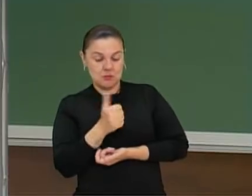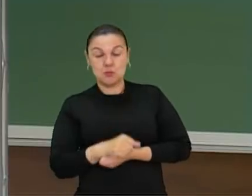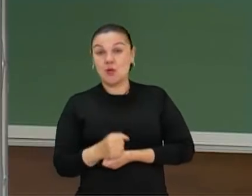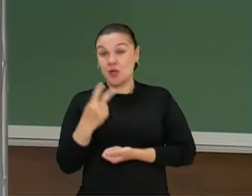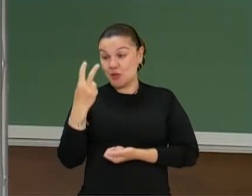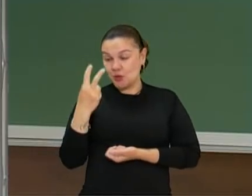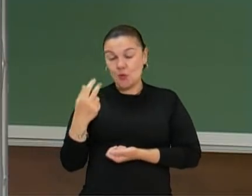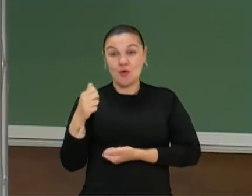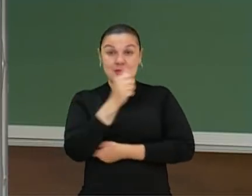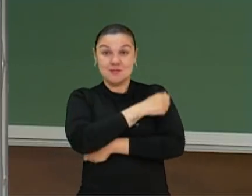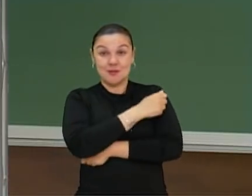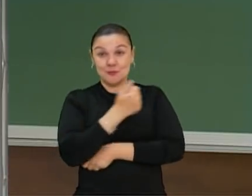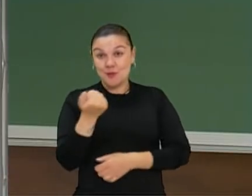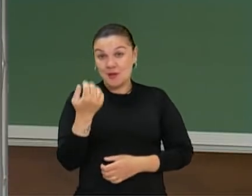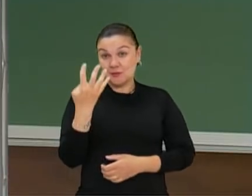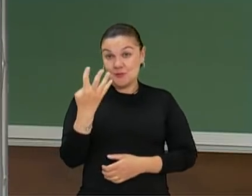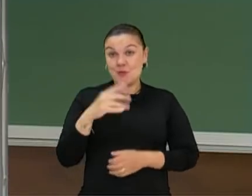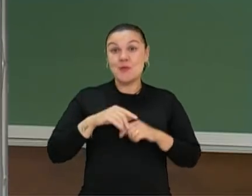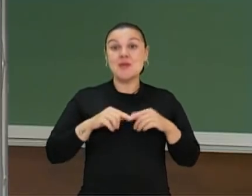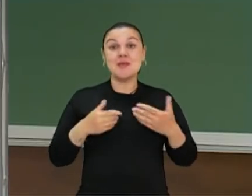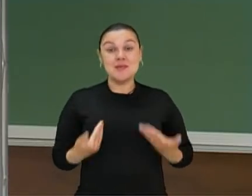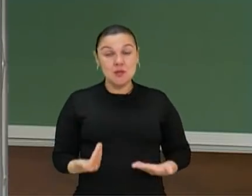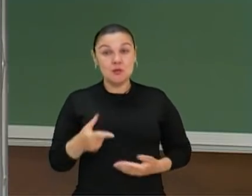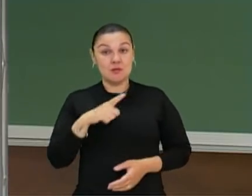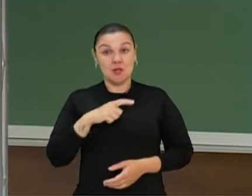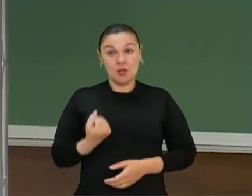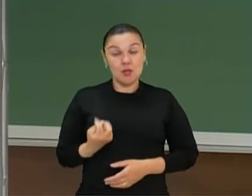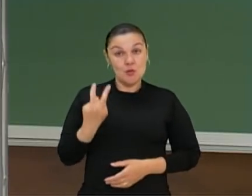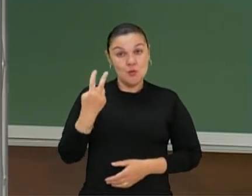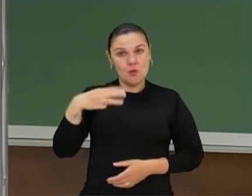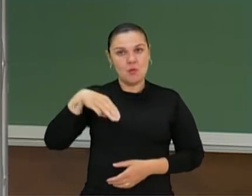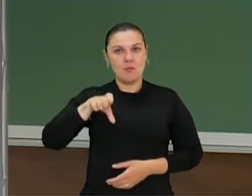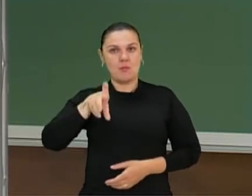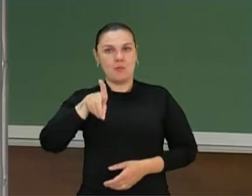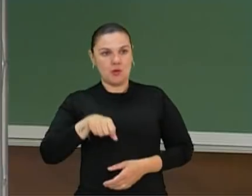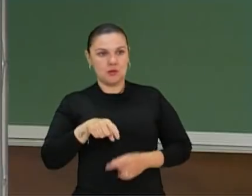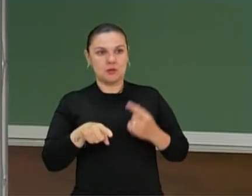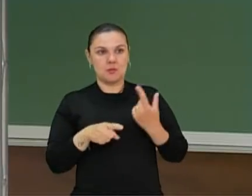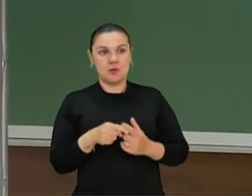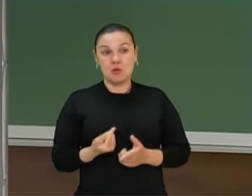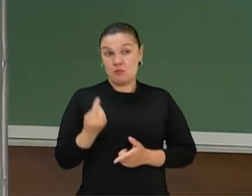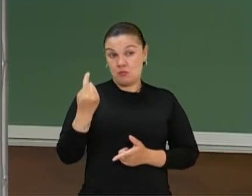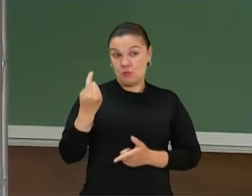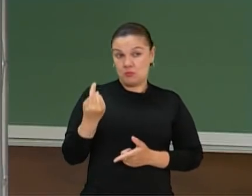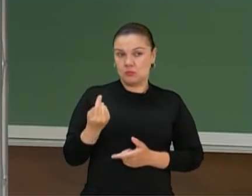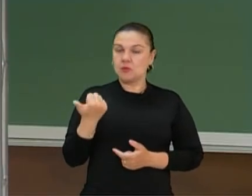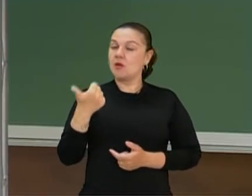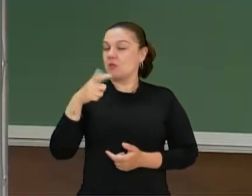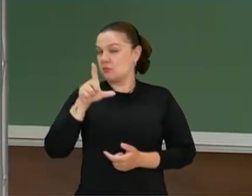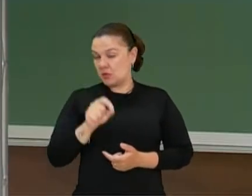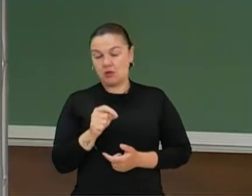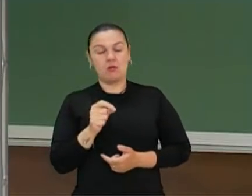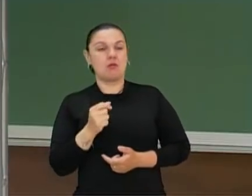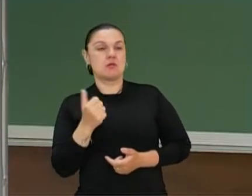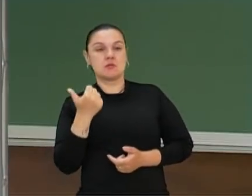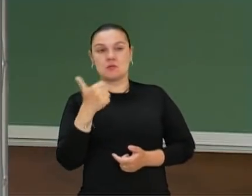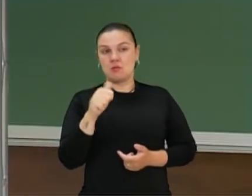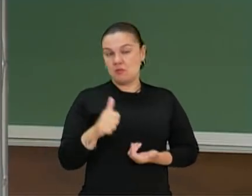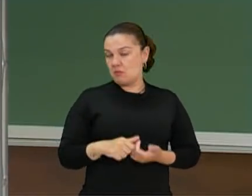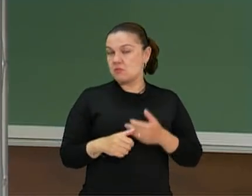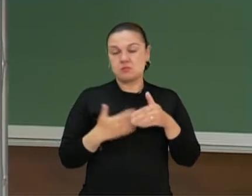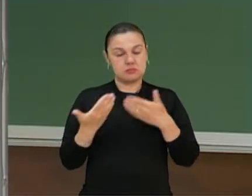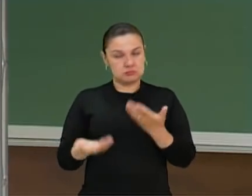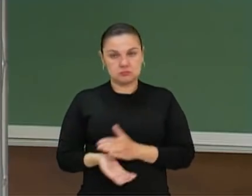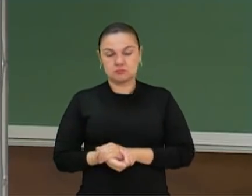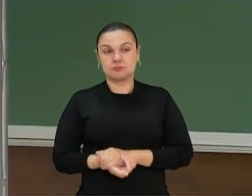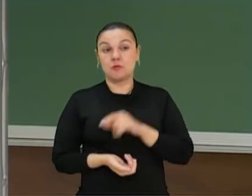2 alunos com 14. Então, eu tenho 2 modas, porque todos os outros só tem uma vez. Tem um com 10, um com 11.